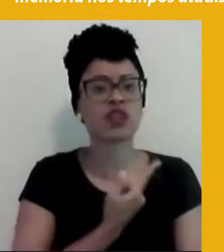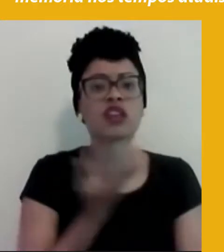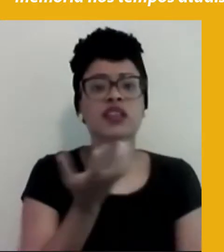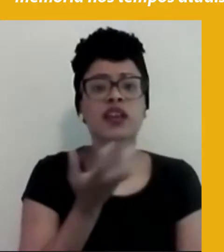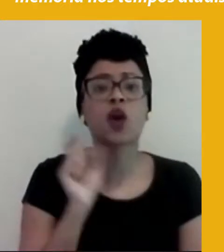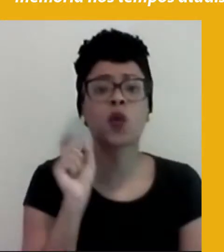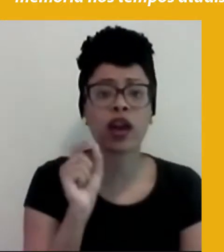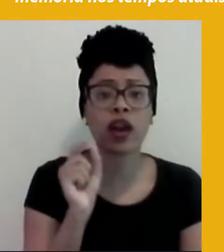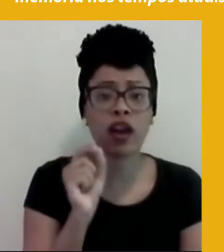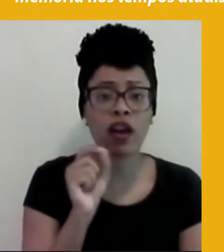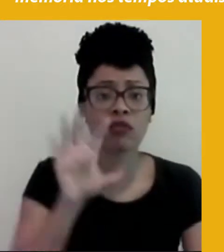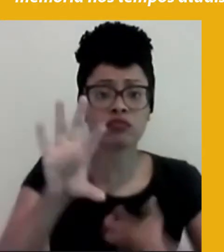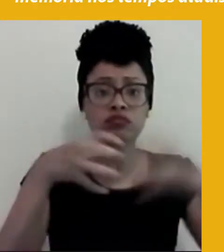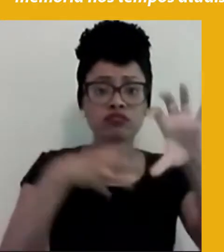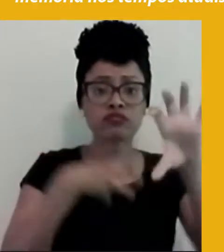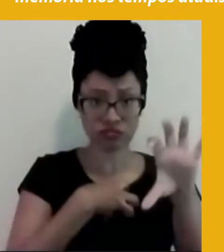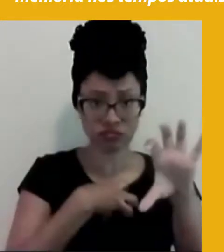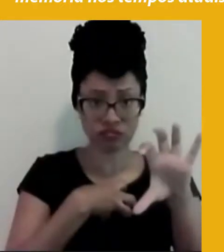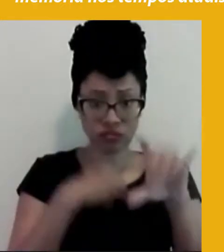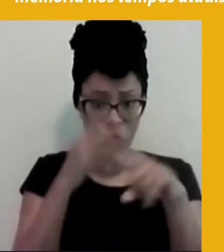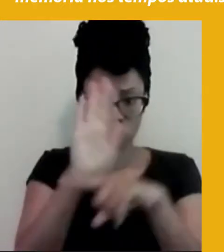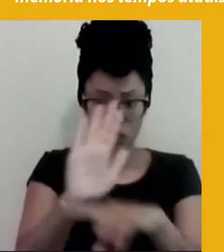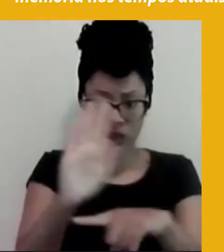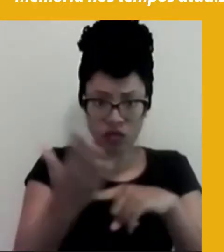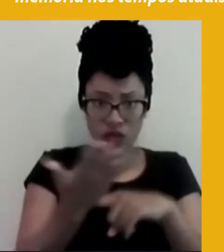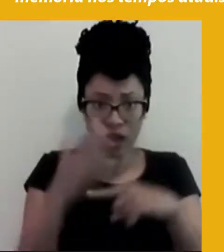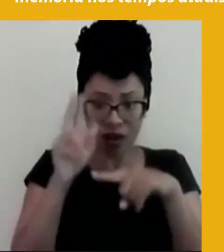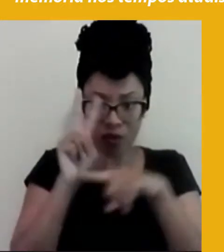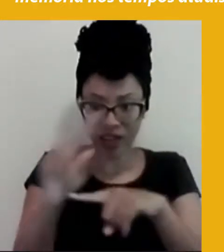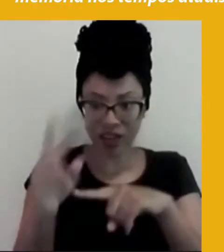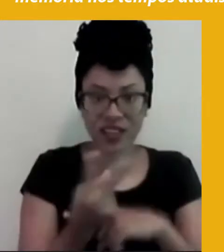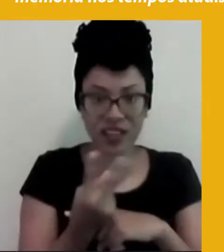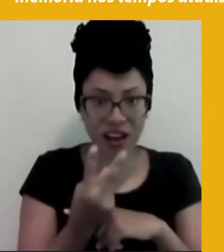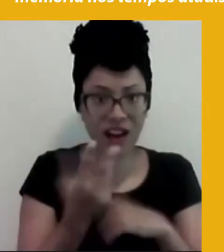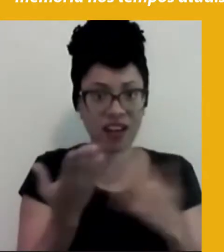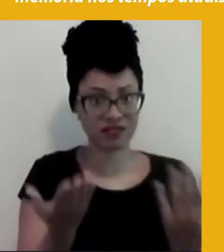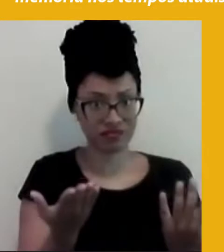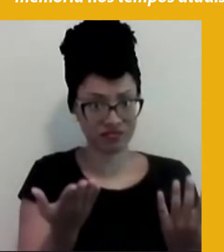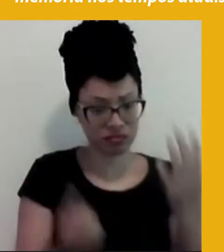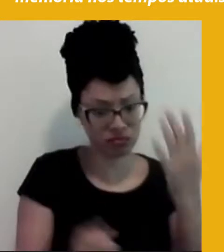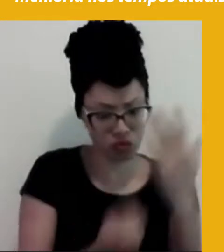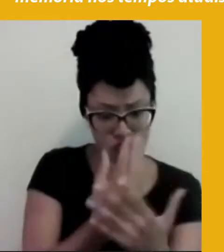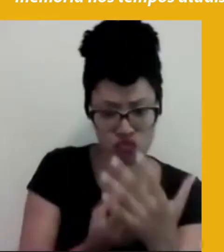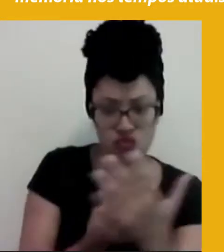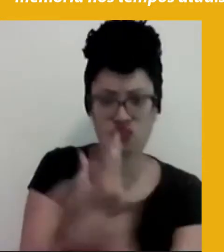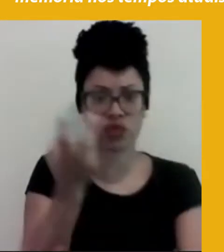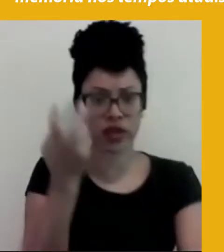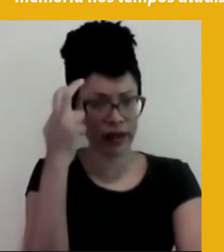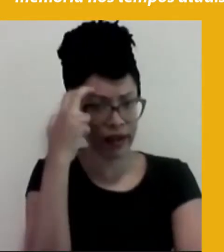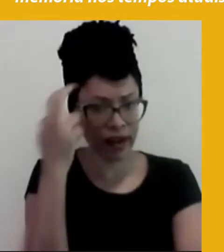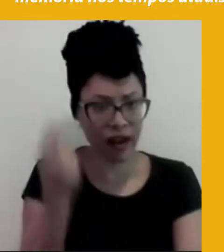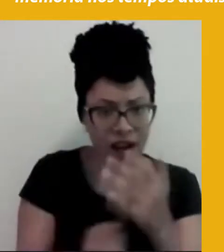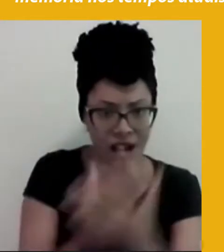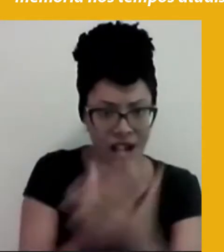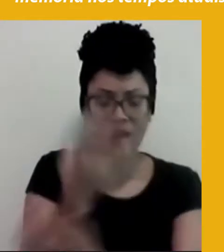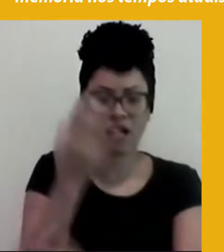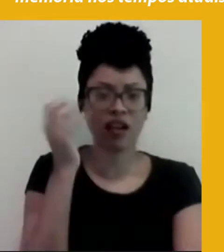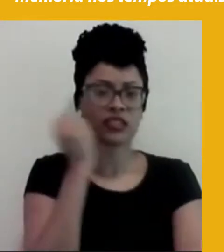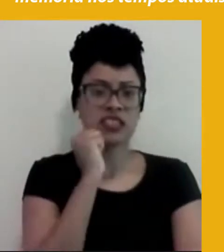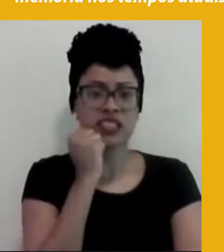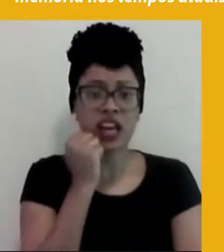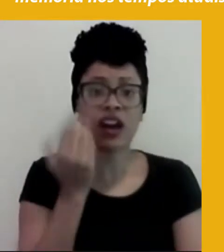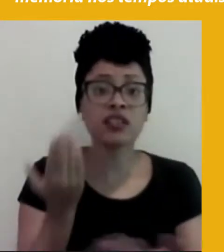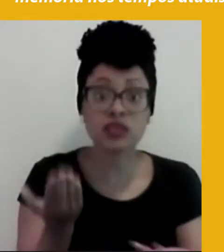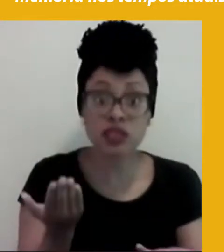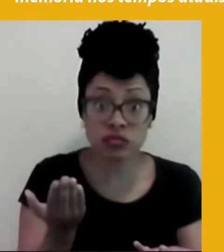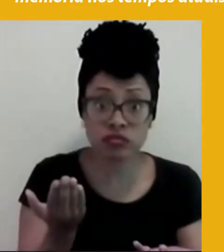dos outros, produzir educação, cultura, ciência. A gente vai investir em ciência. Por que que o Brasil não tem investimento em